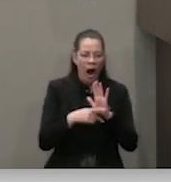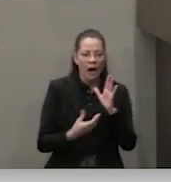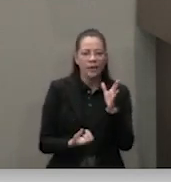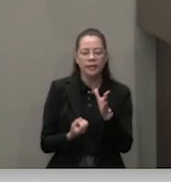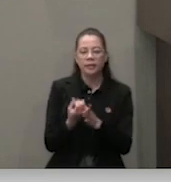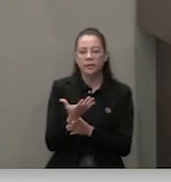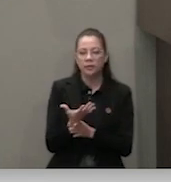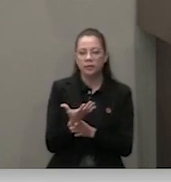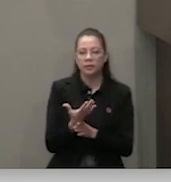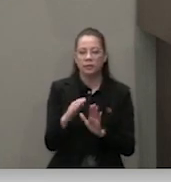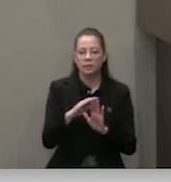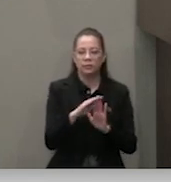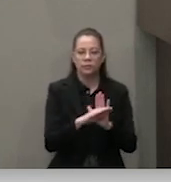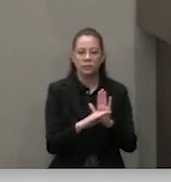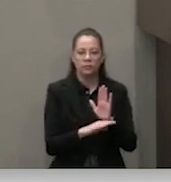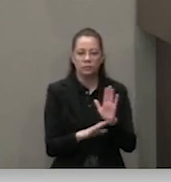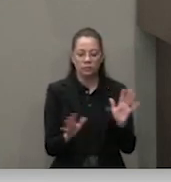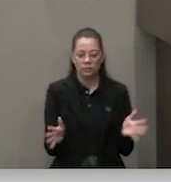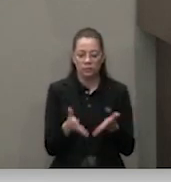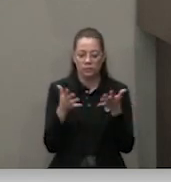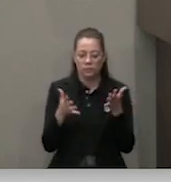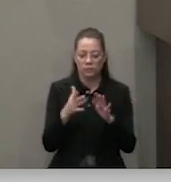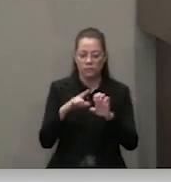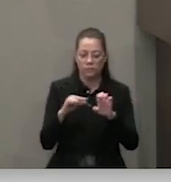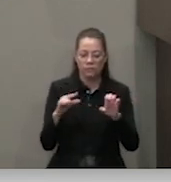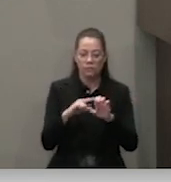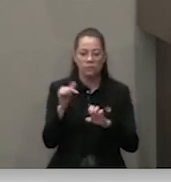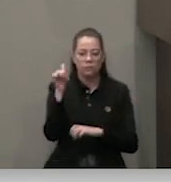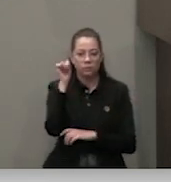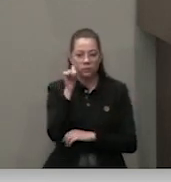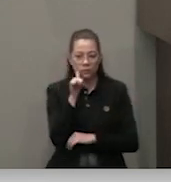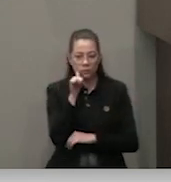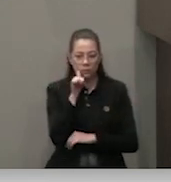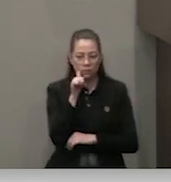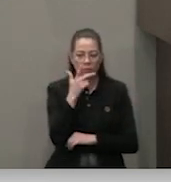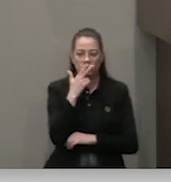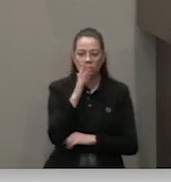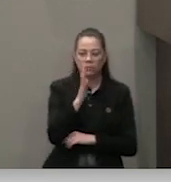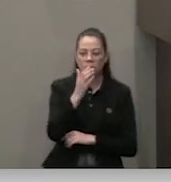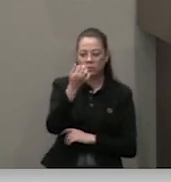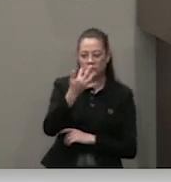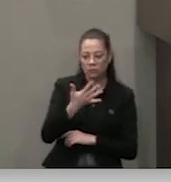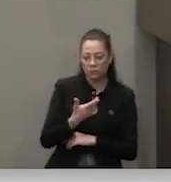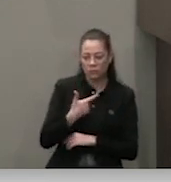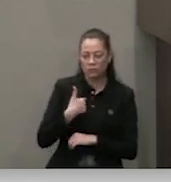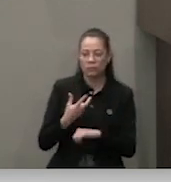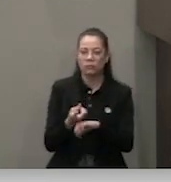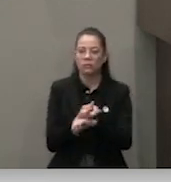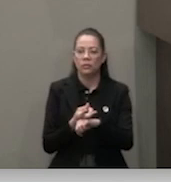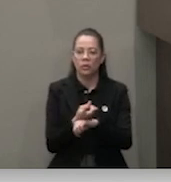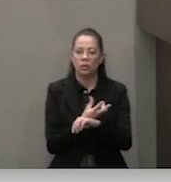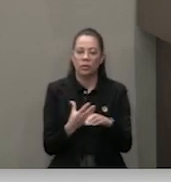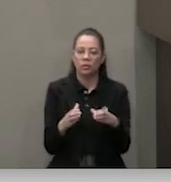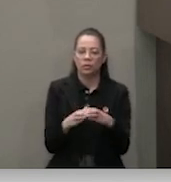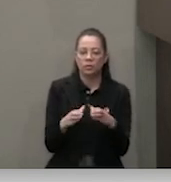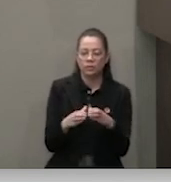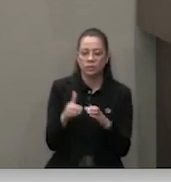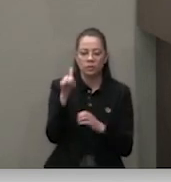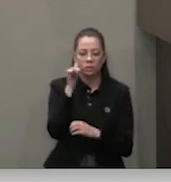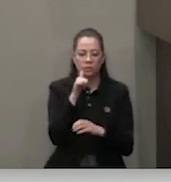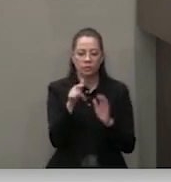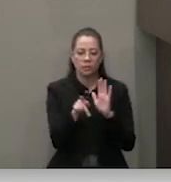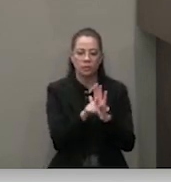cria o programa Municipal de incentivo a empreendedorismo feminino como eu já disse fui procurada por um grande grupo de